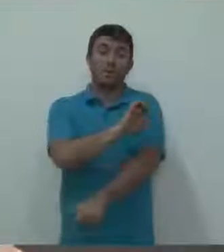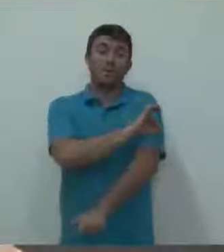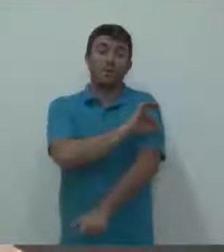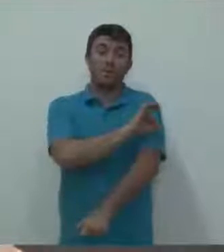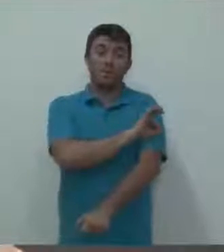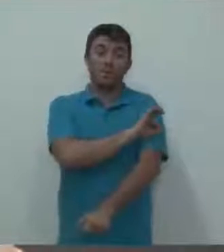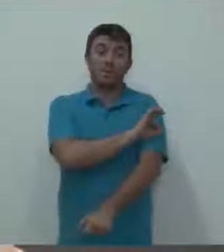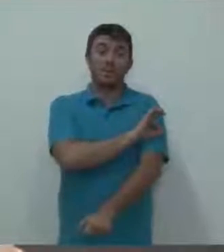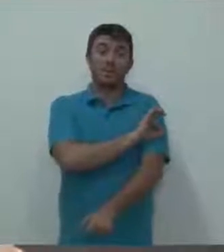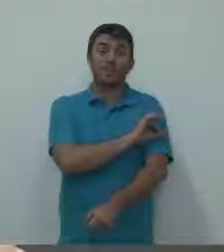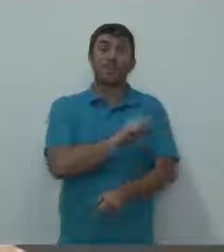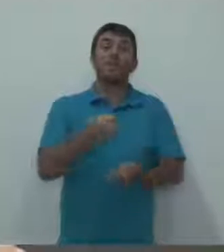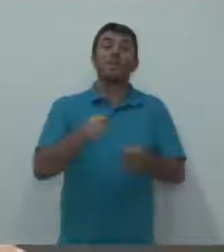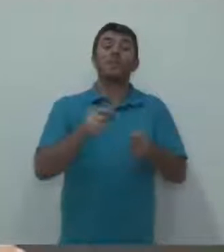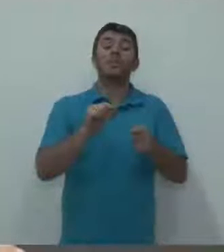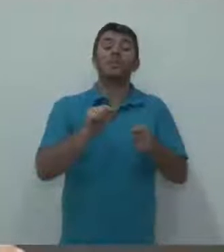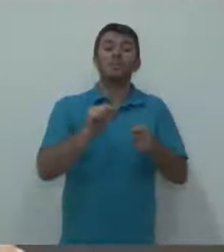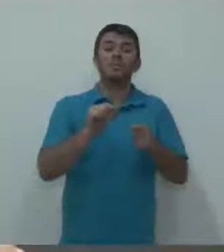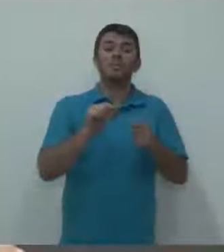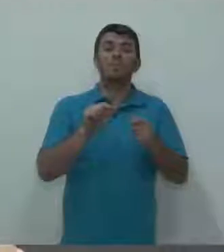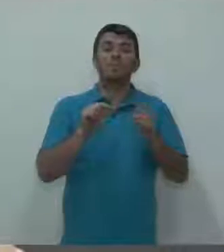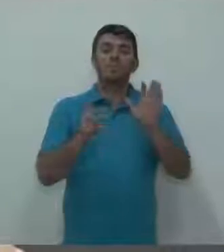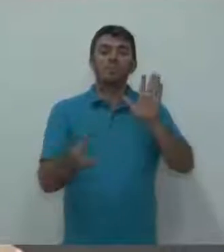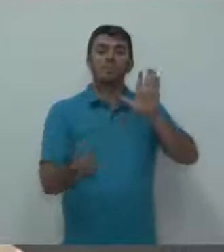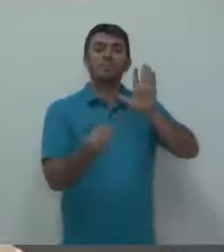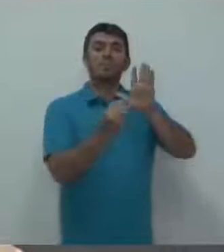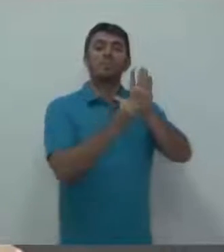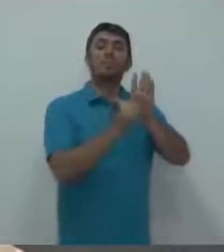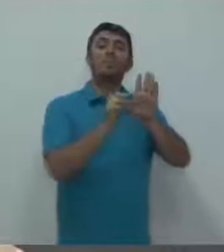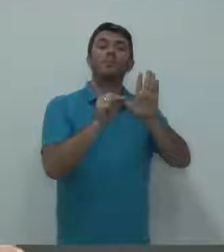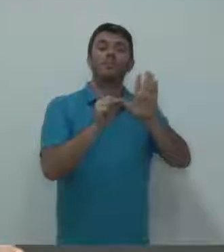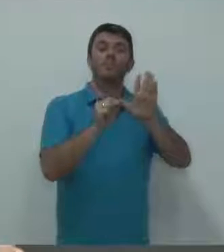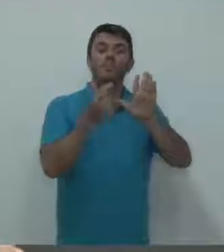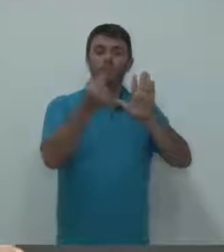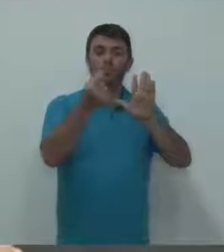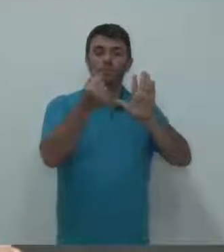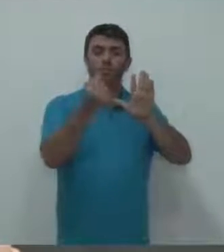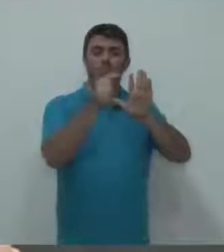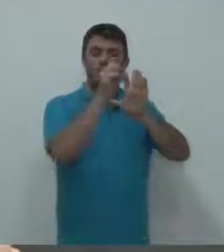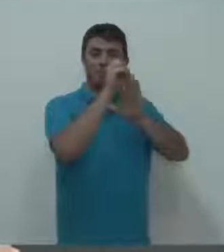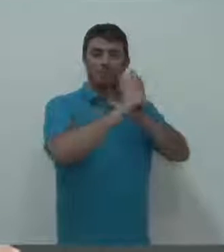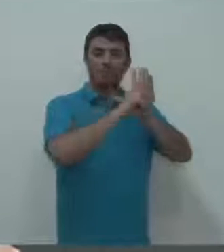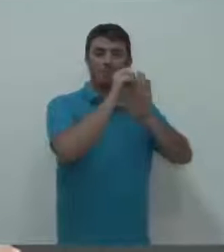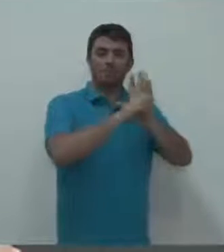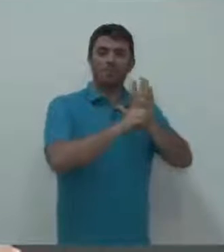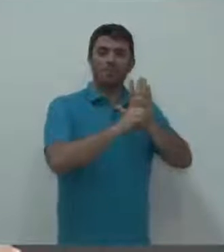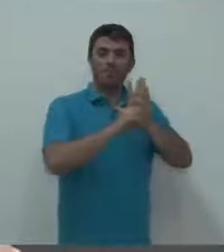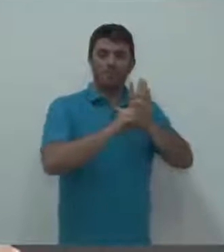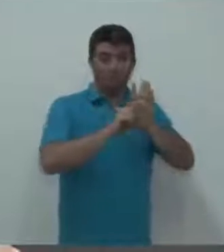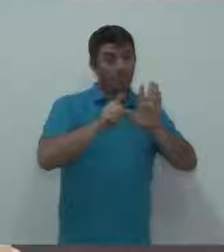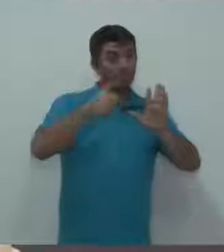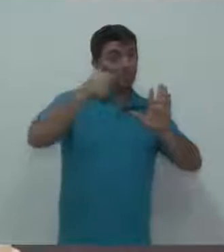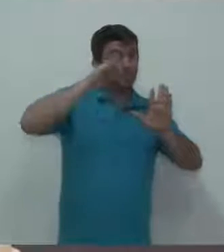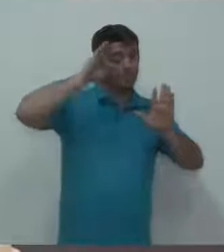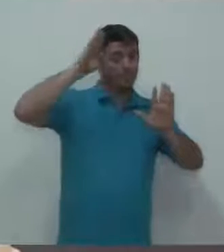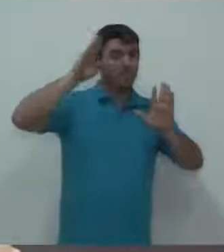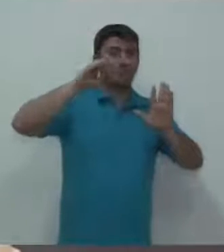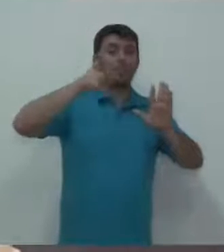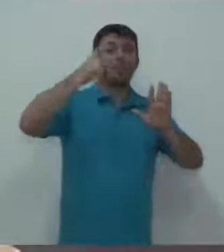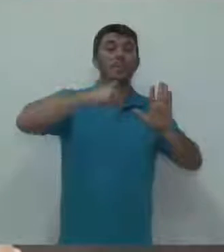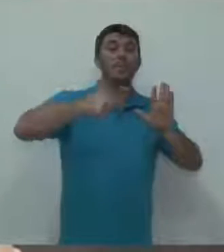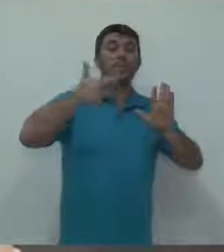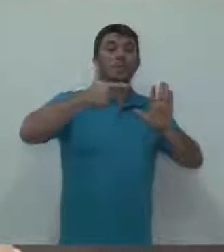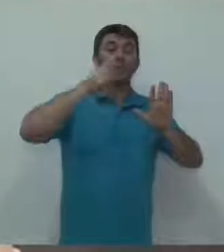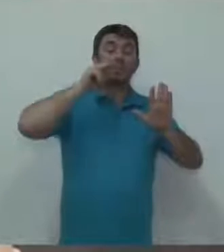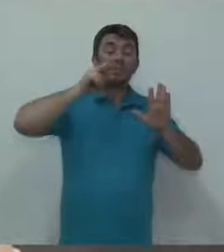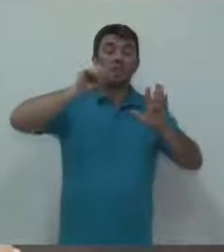alguma coisa, de estabelecer a questão orçamentária, como bem explicou o Marquinhos aqui. Segundo, verificar se há